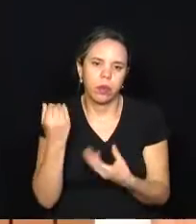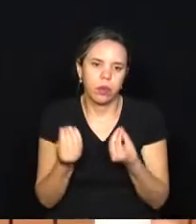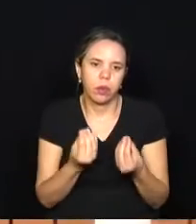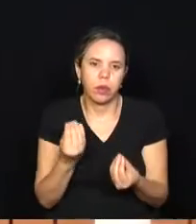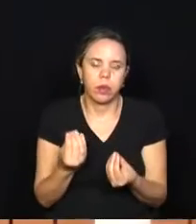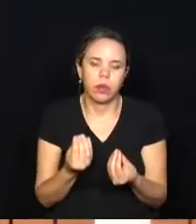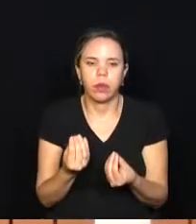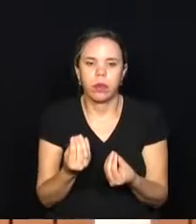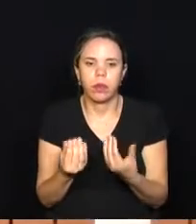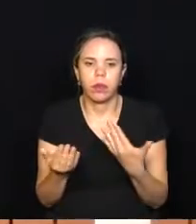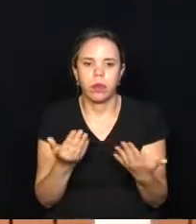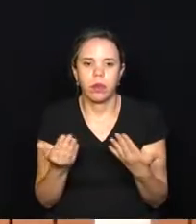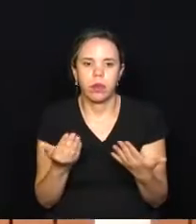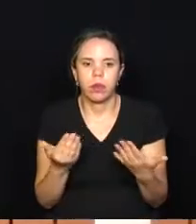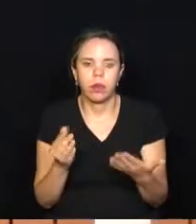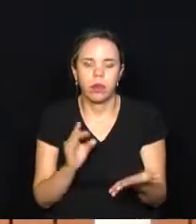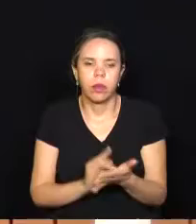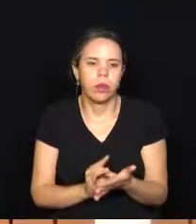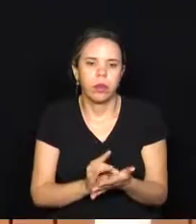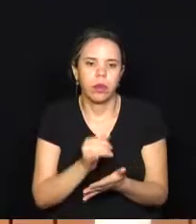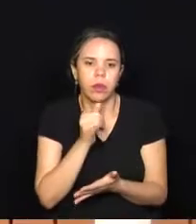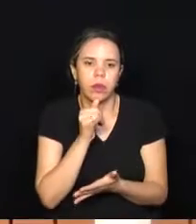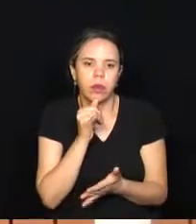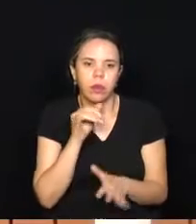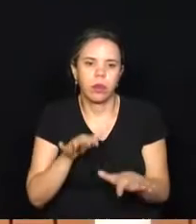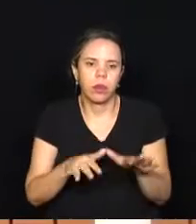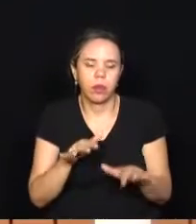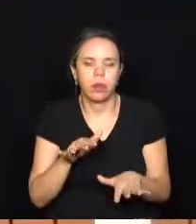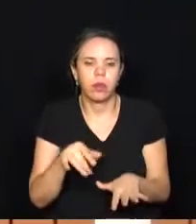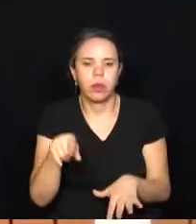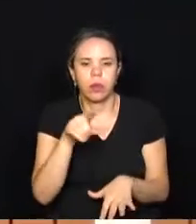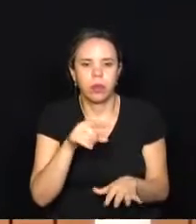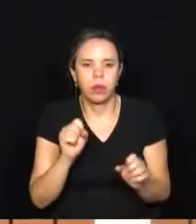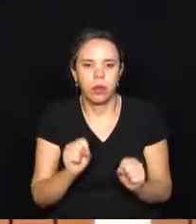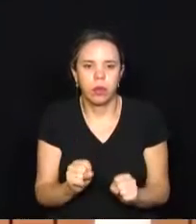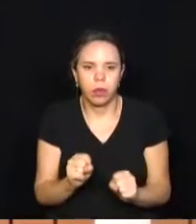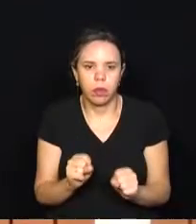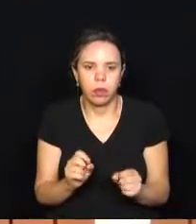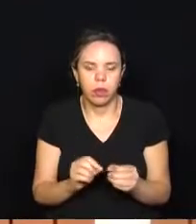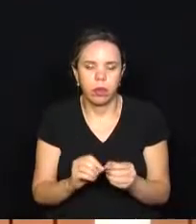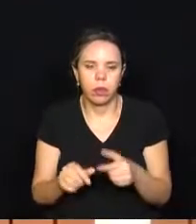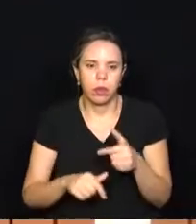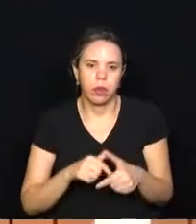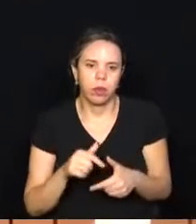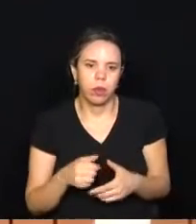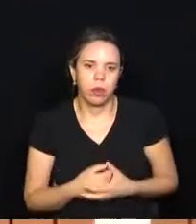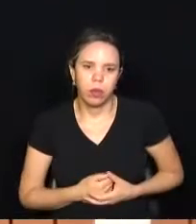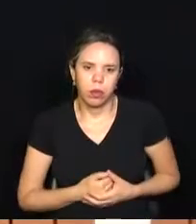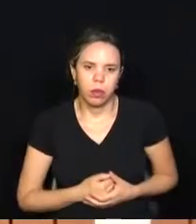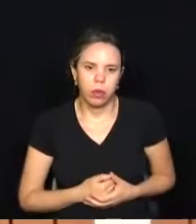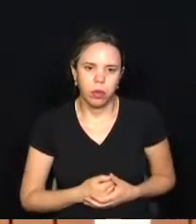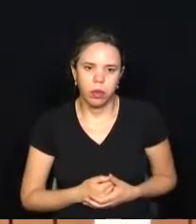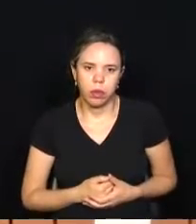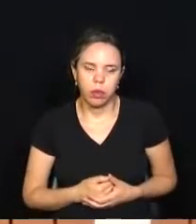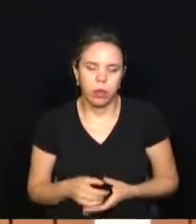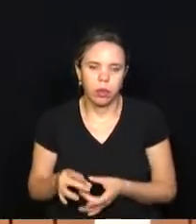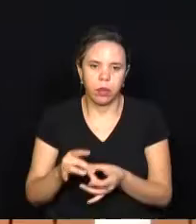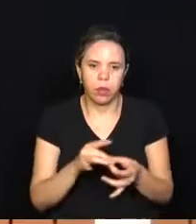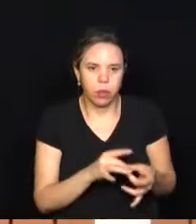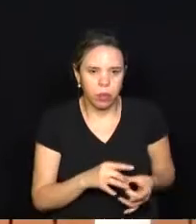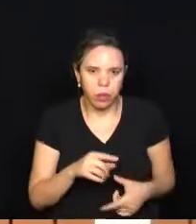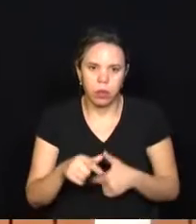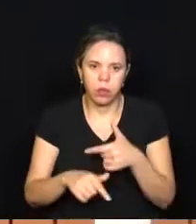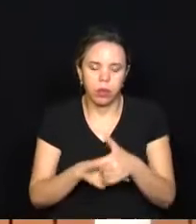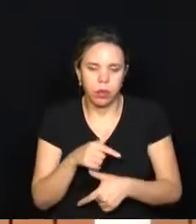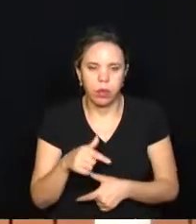determina, quais são os fatores determinantes para que você possa fazer um trabalho, né, conjunto, né? O trabalho